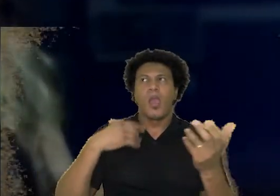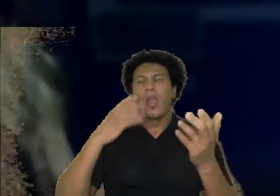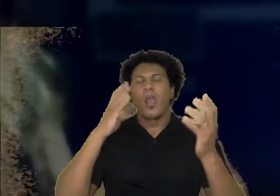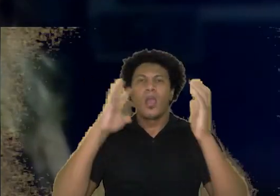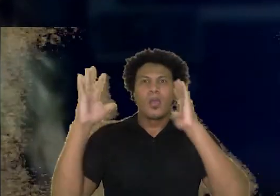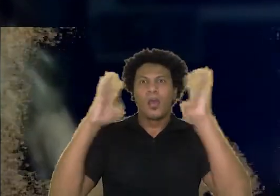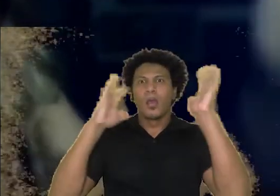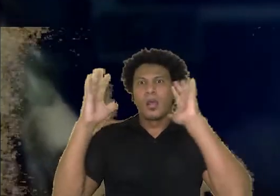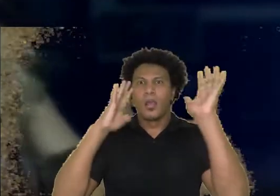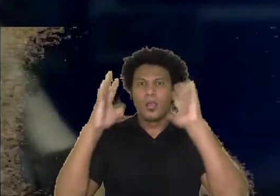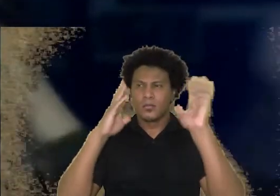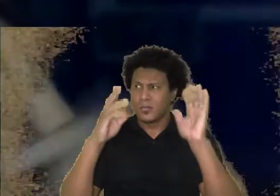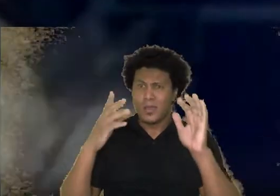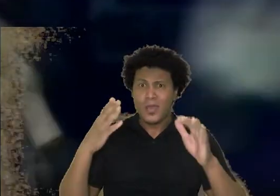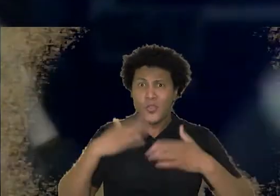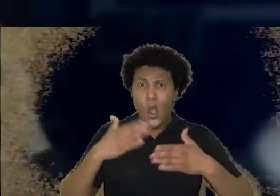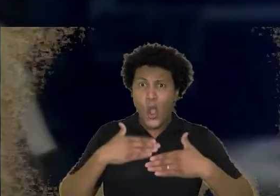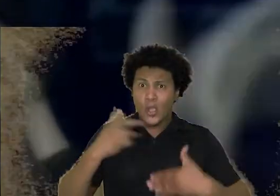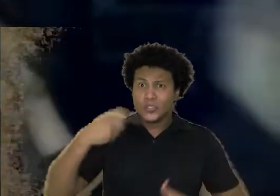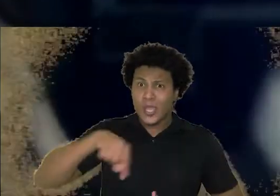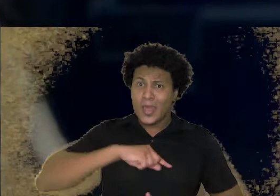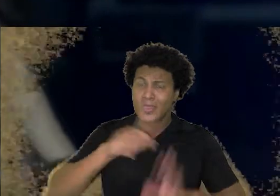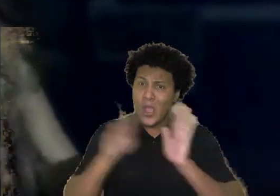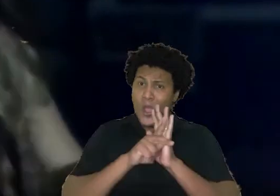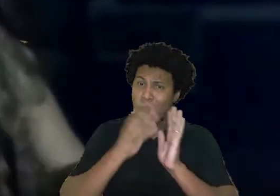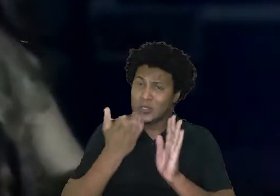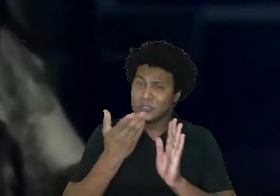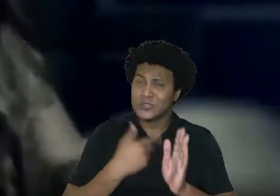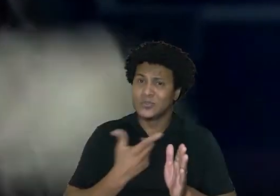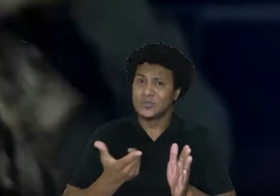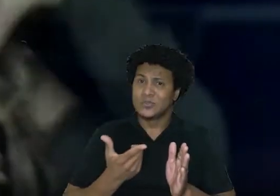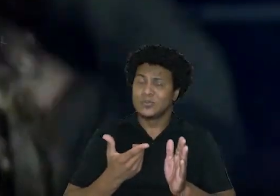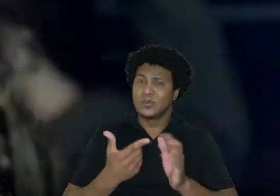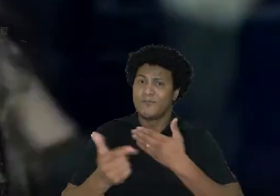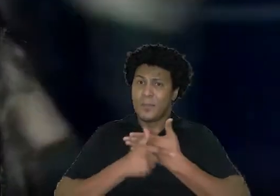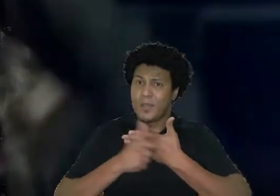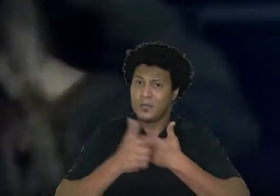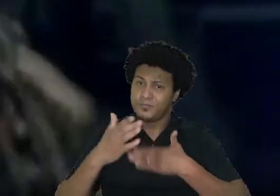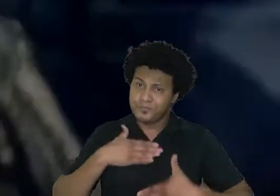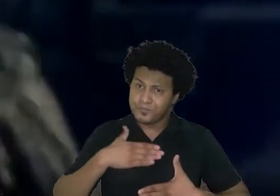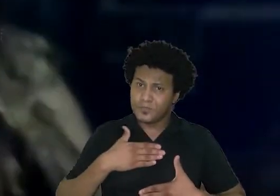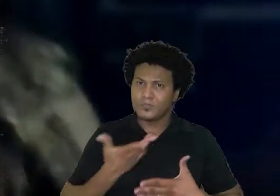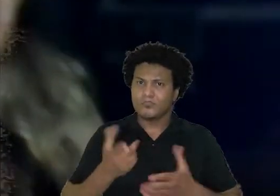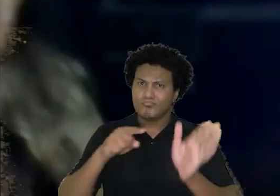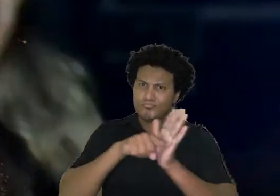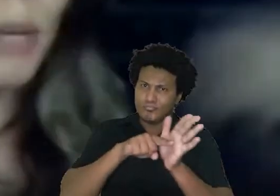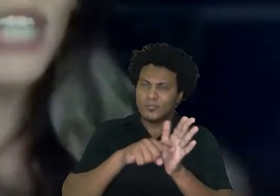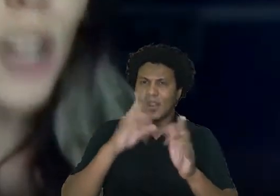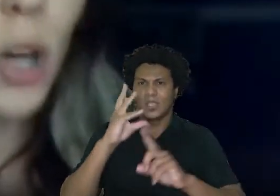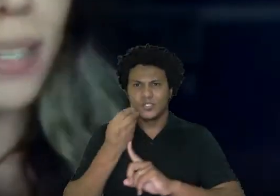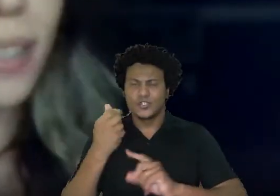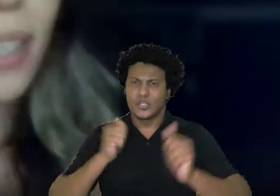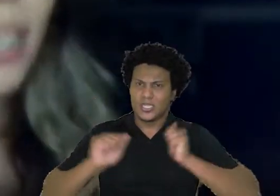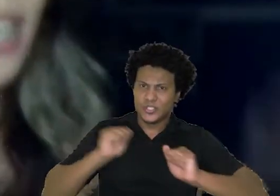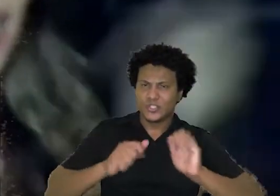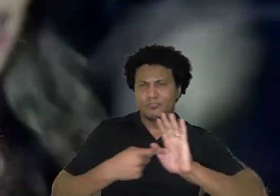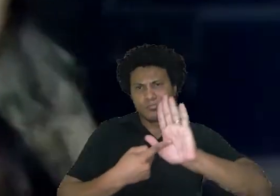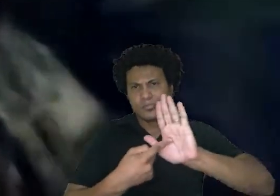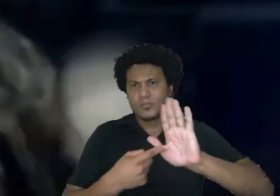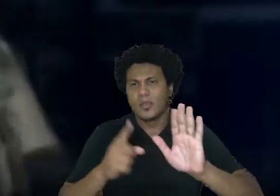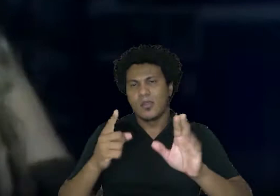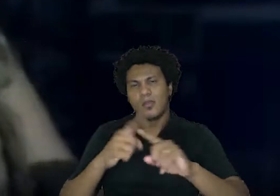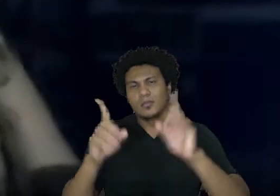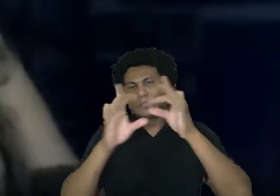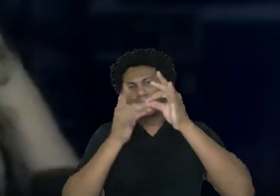dados científicos que, enfim, falar coisas de realismo fantástico. Essa licença poética é nossa. E a gente